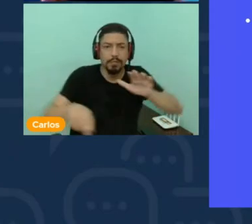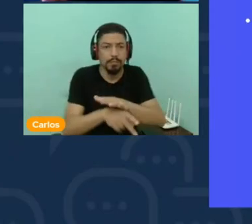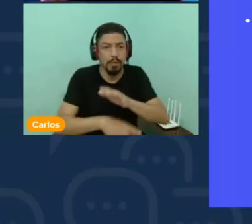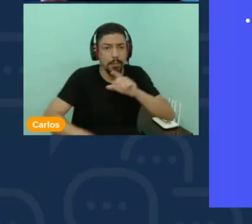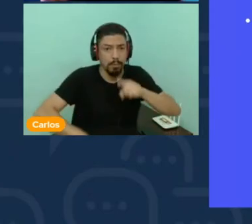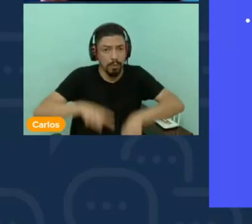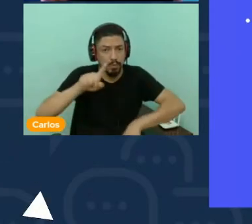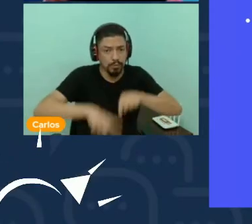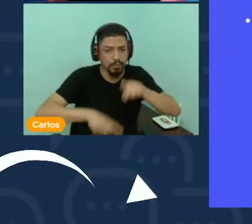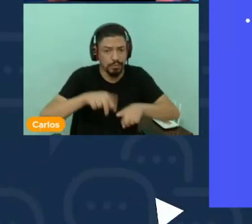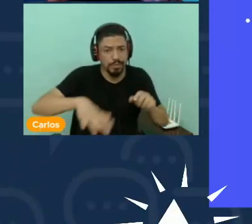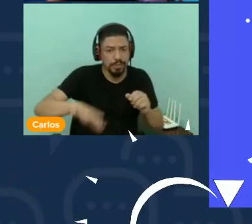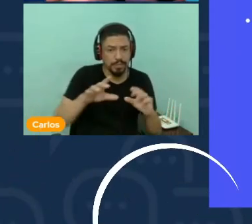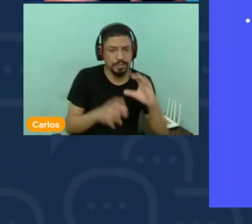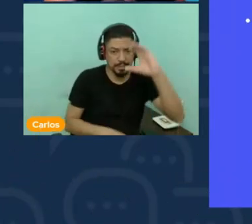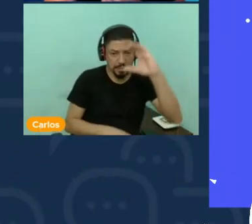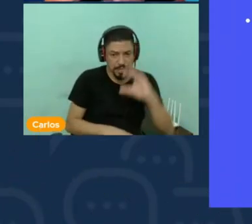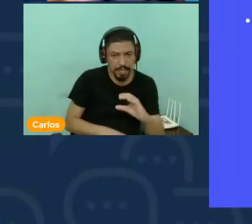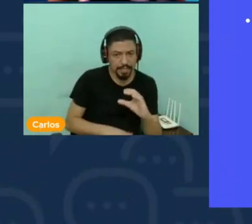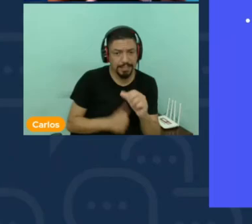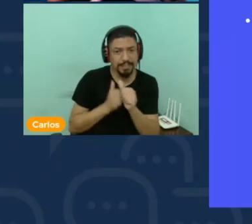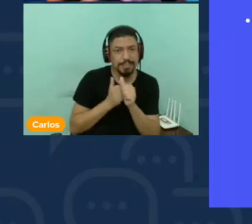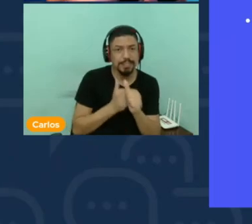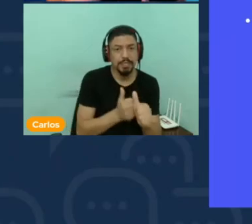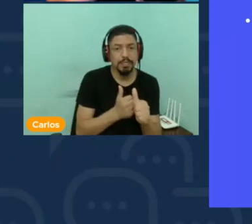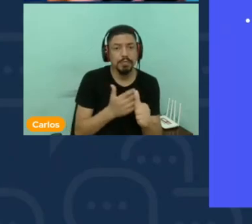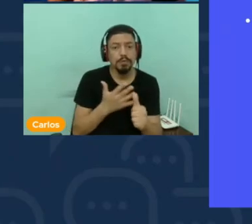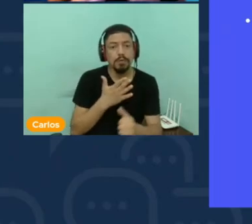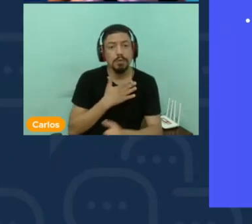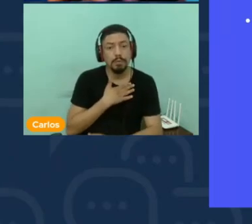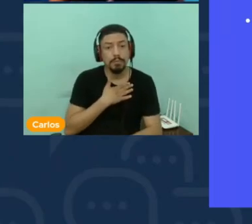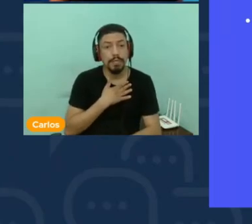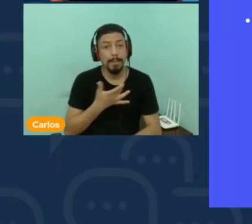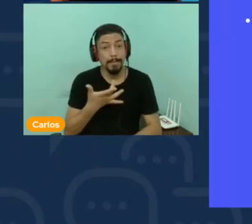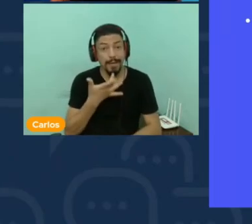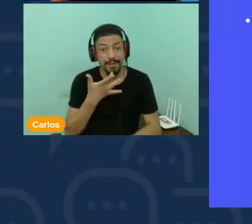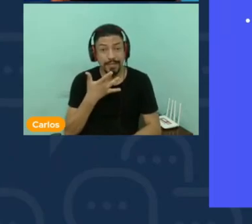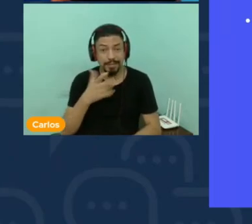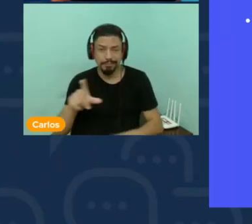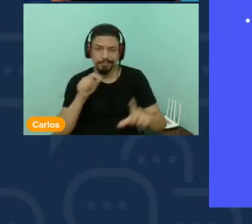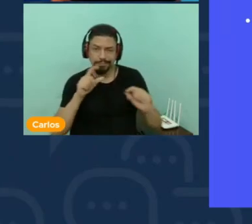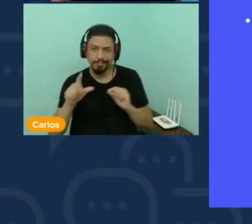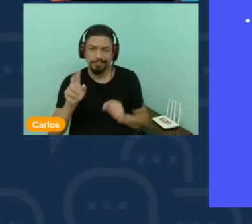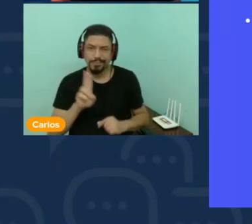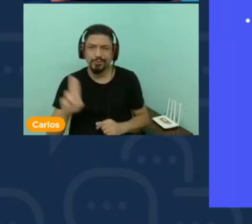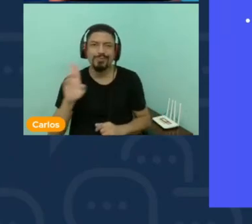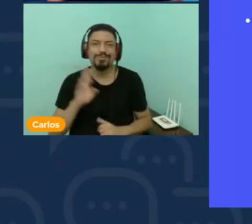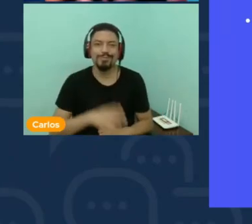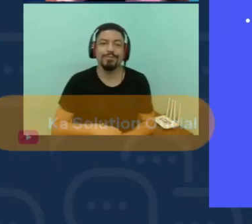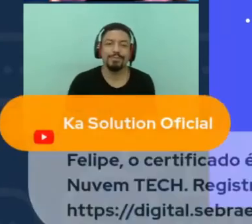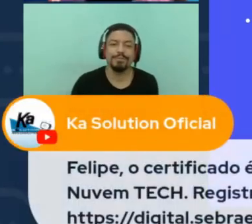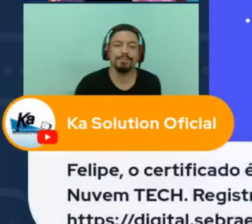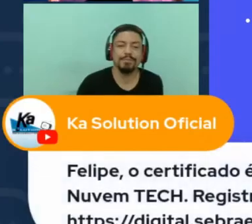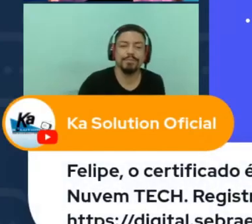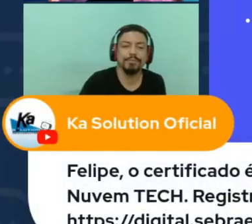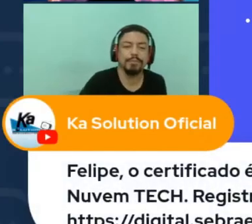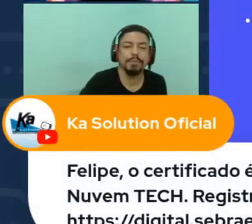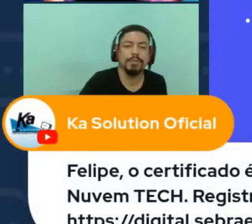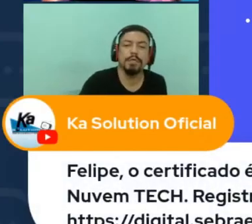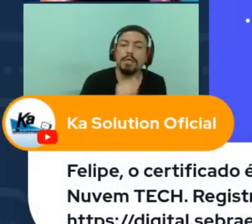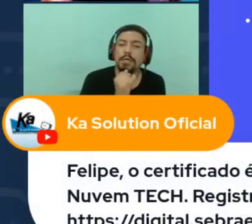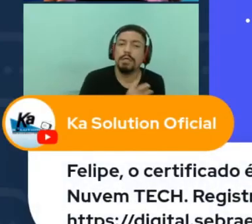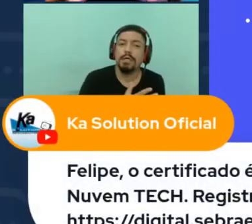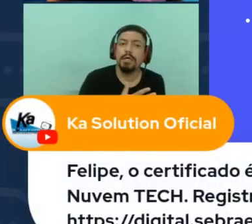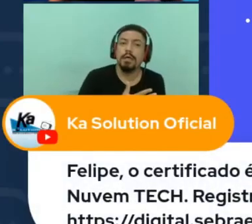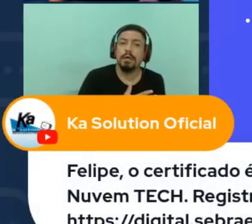para os meus clientes de acordo com as suas preferências de uso. Então, por exemplo, meu